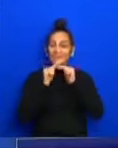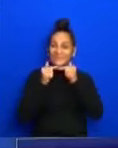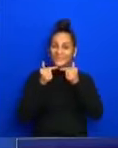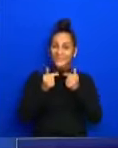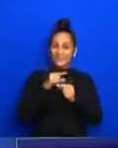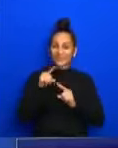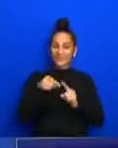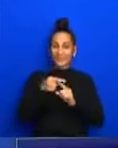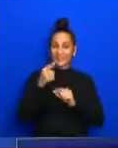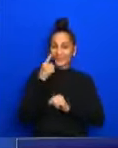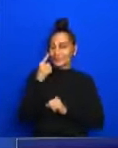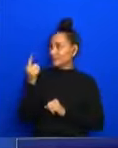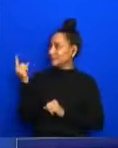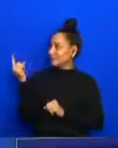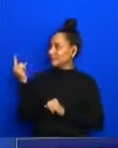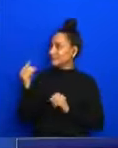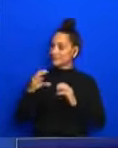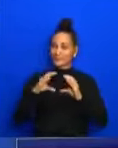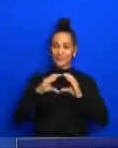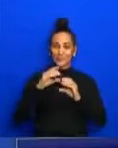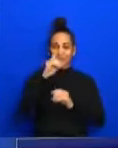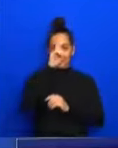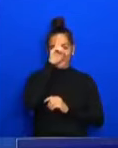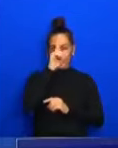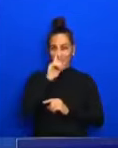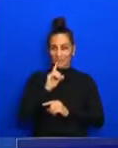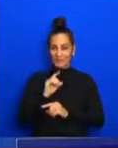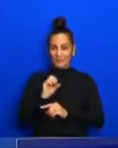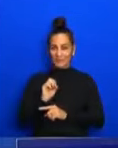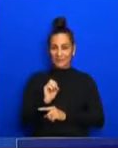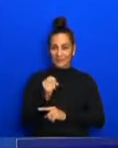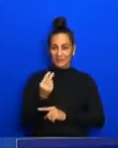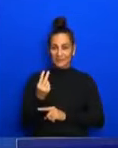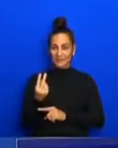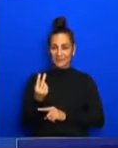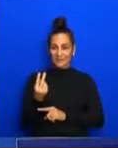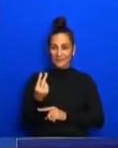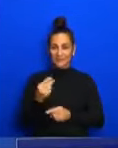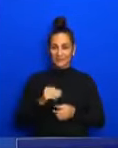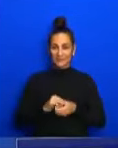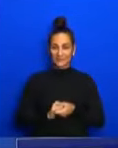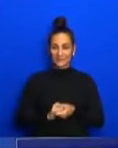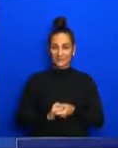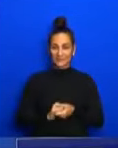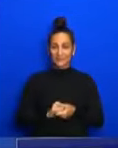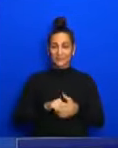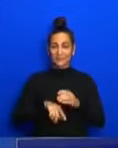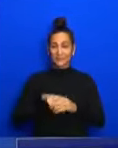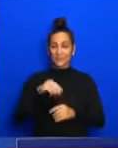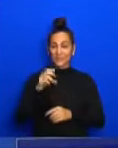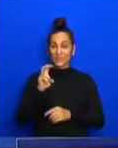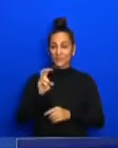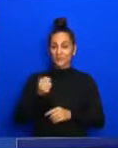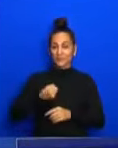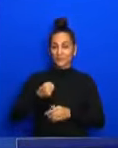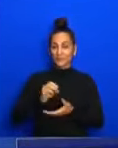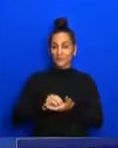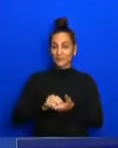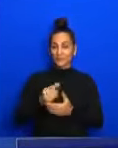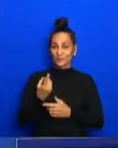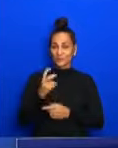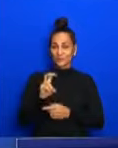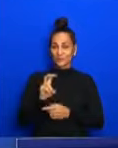Boa sorte, mais um número na tela. Bola amarela 02, amarela 02. Foram sorteados 5 números,